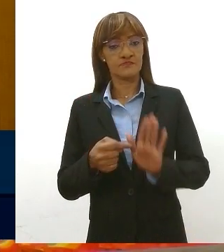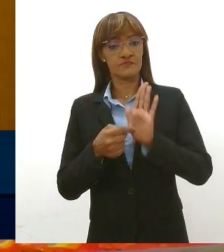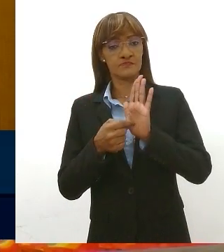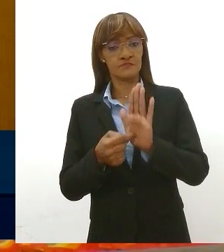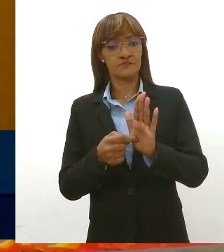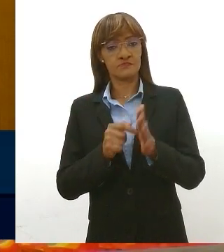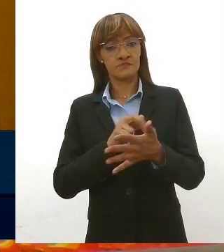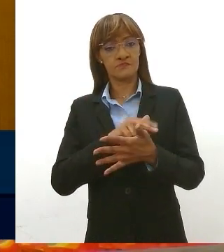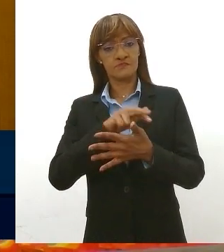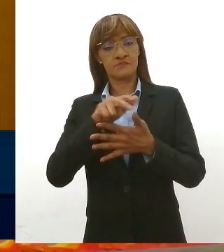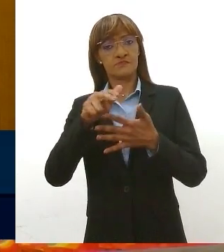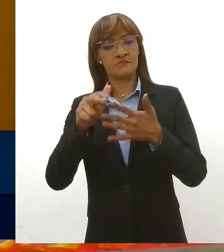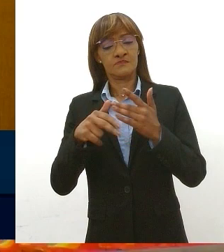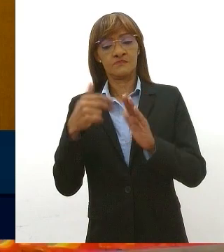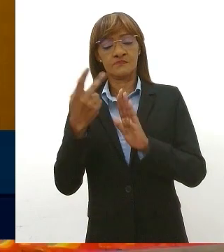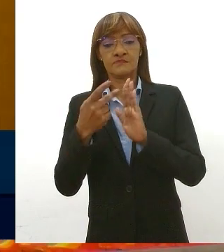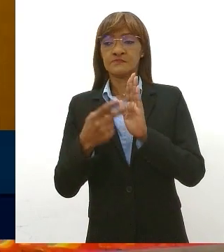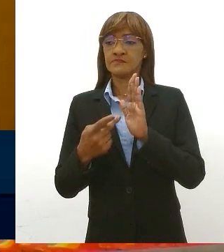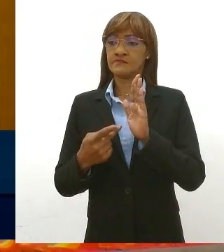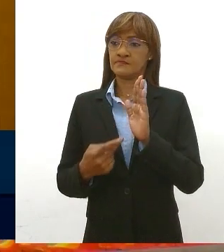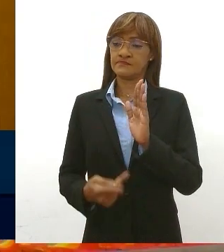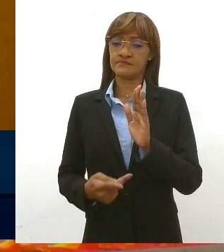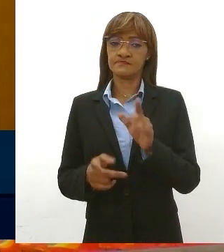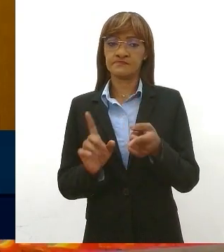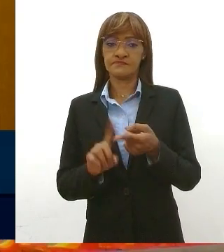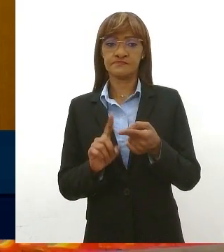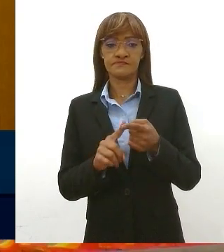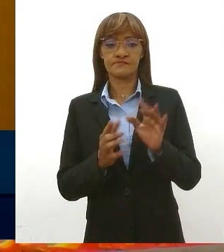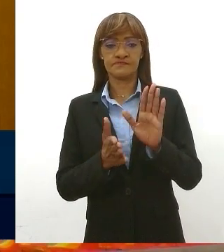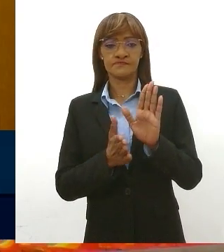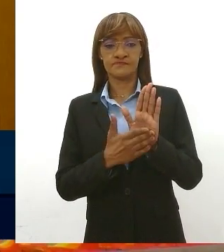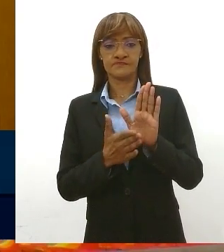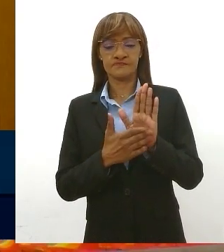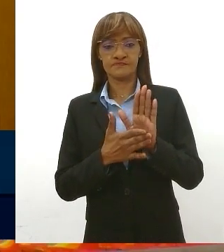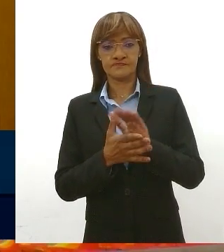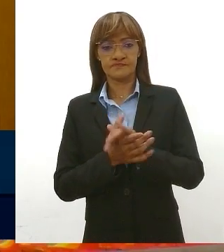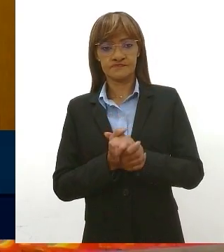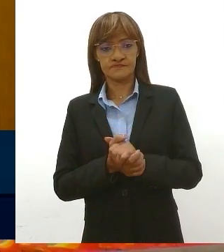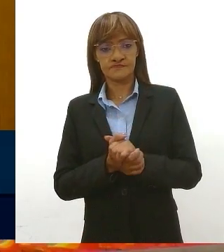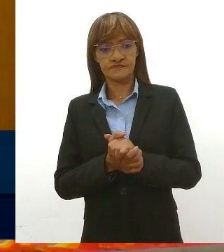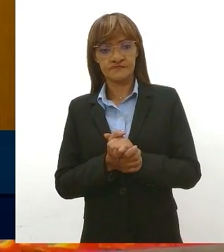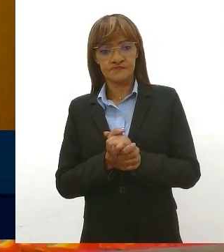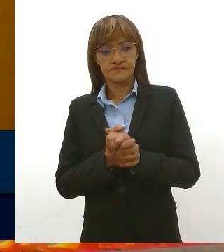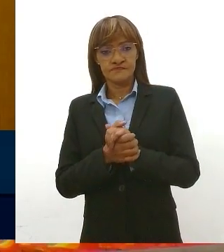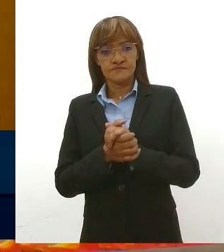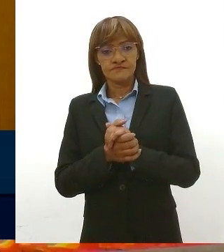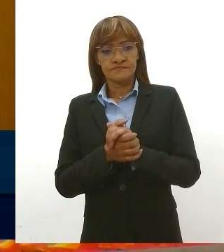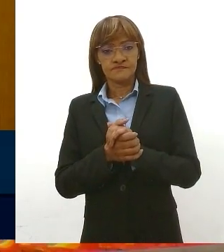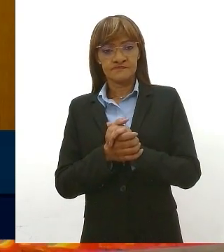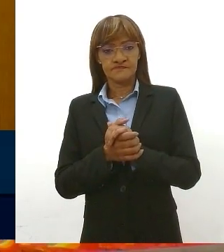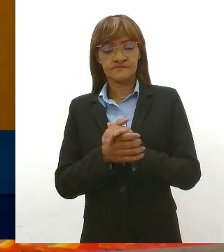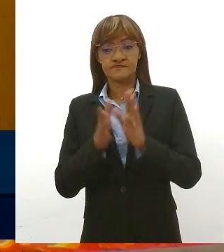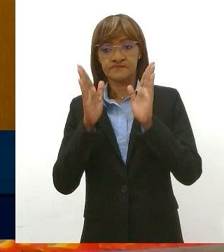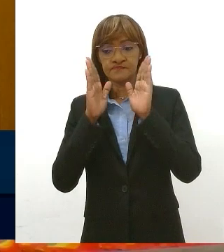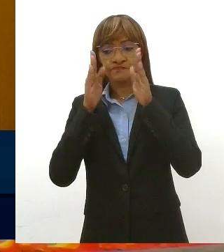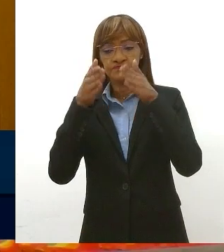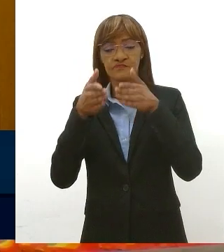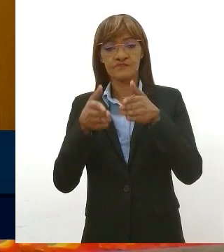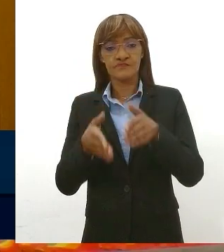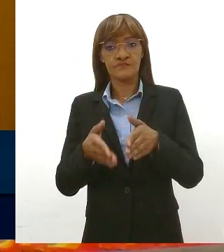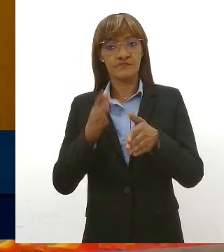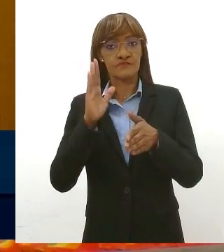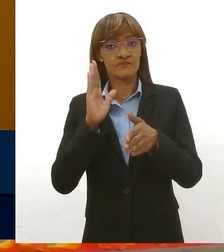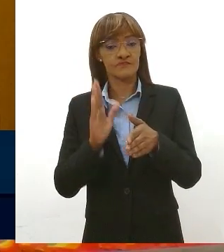e propostas, né, voltadas ao sistema prisional, né, que ajudem a